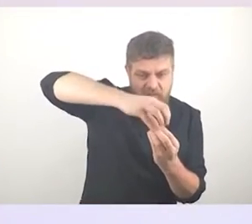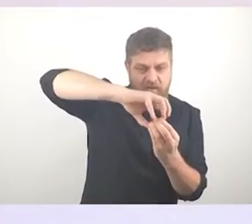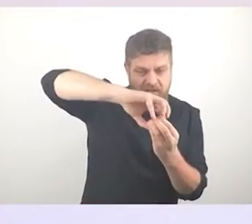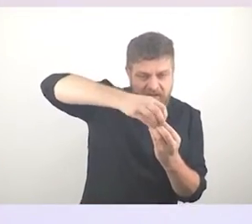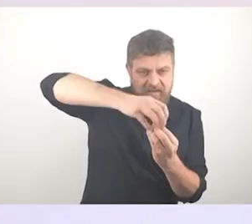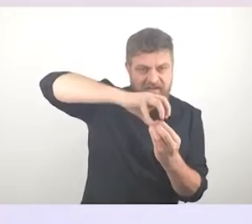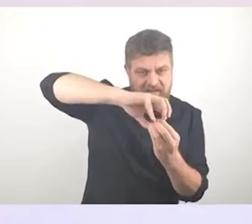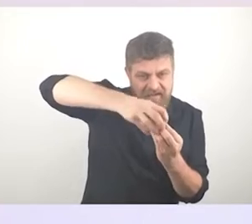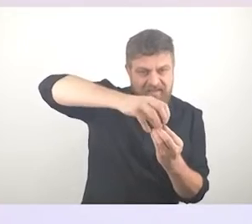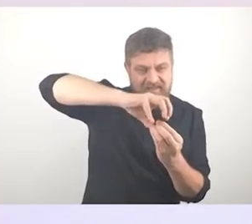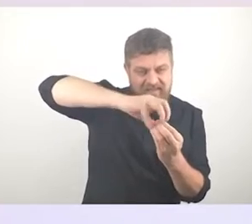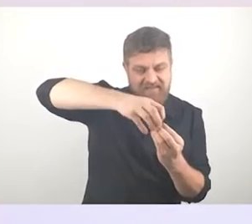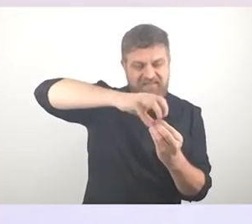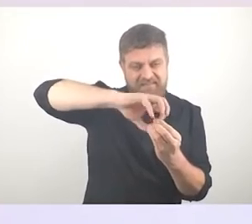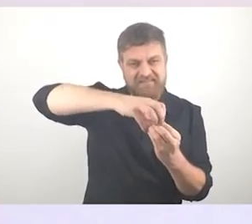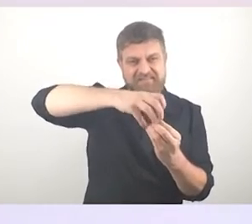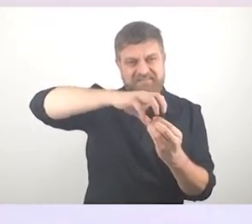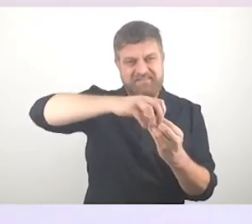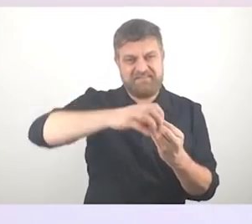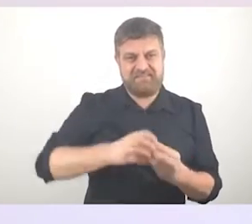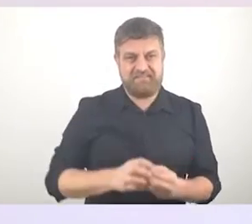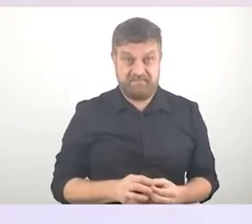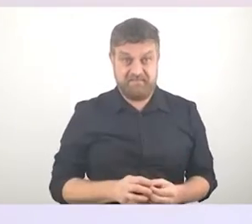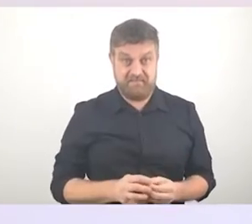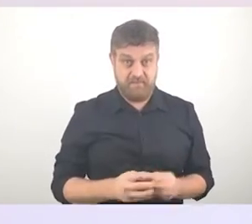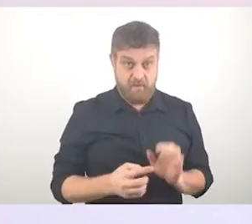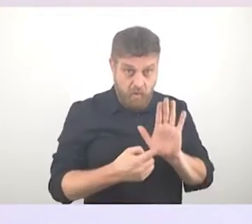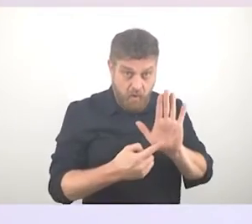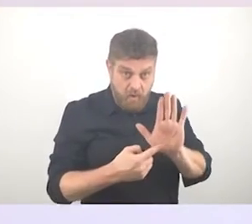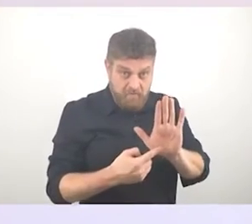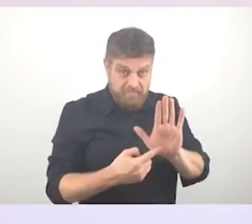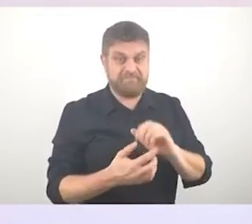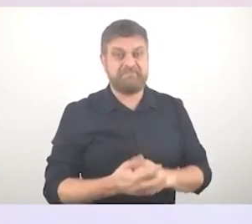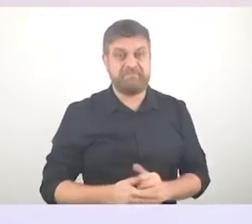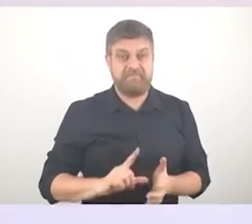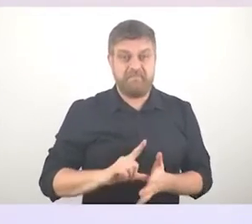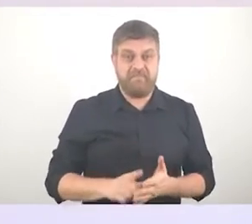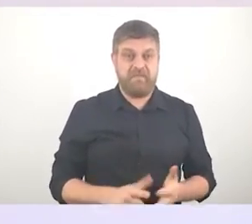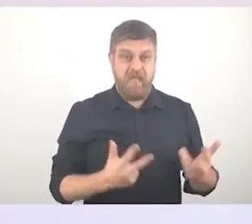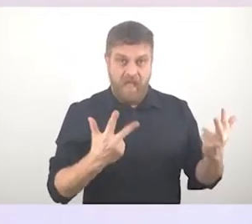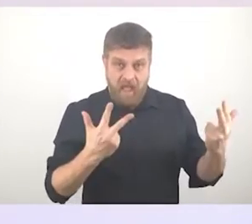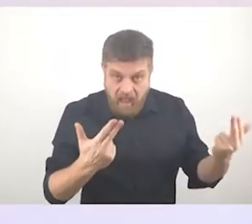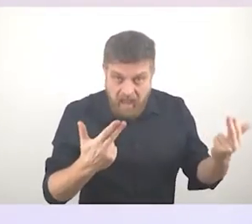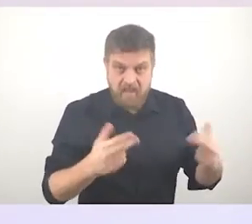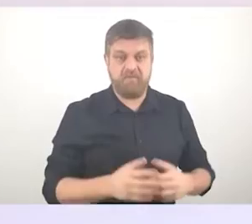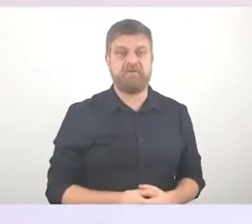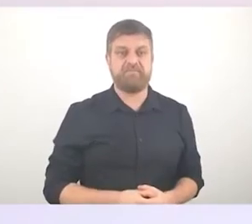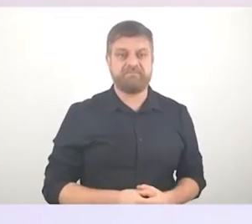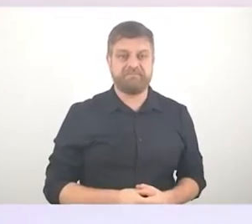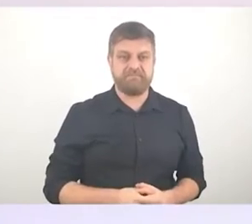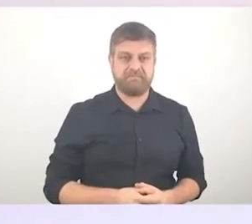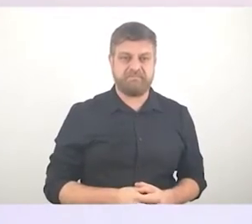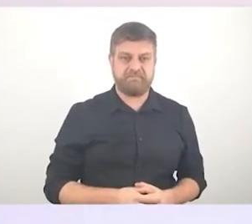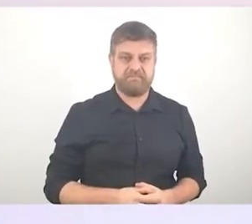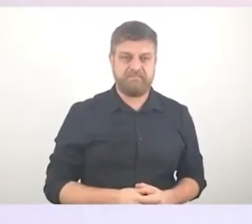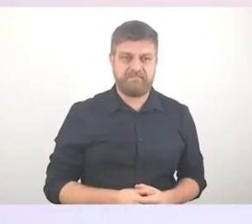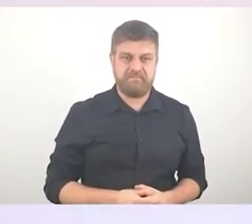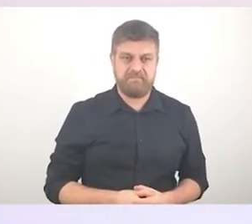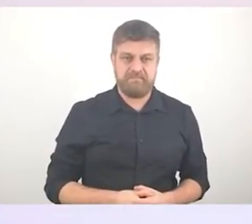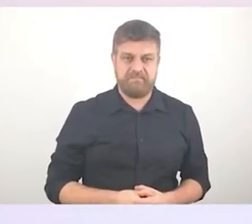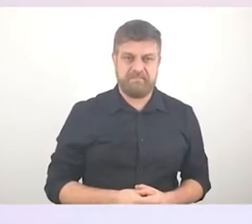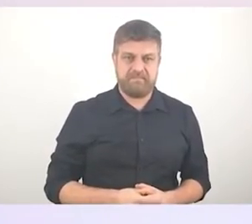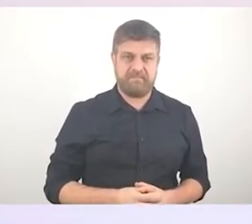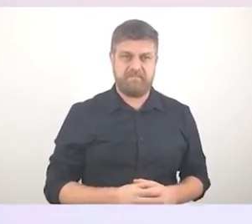E rosqueia. Então, vai ficar assim, tá bom? E aí faz a mesma coisa pro outro lado.